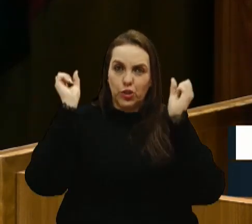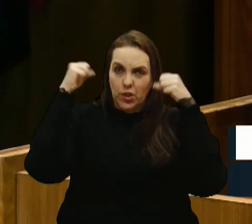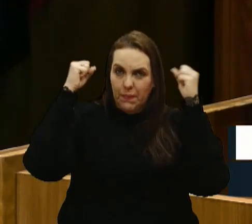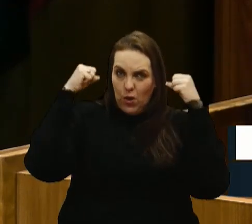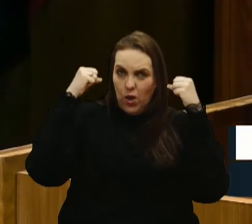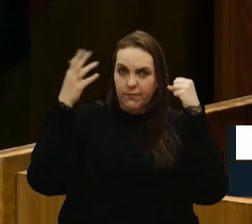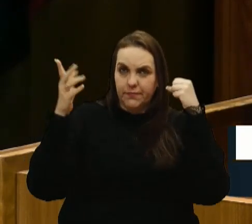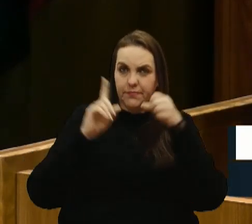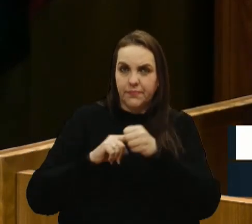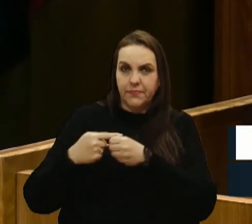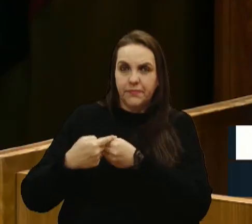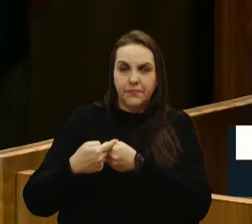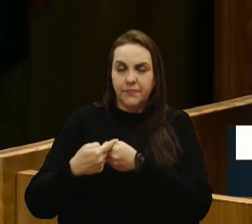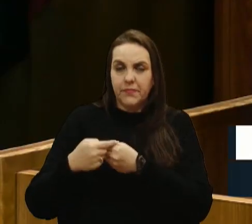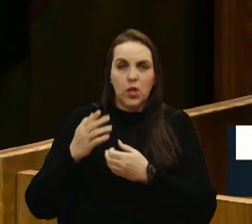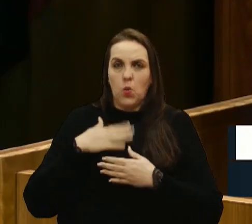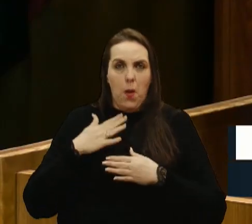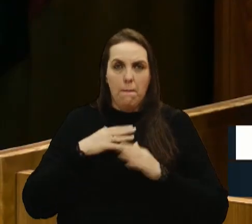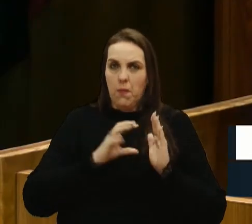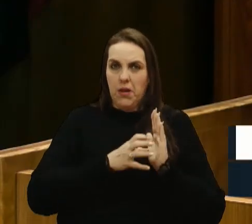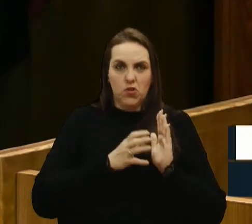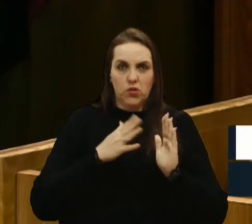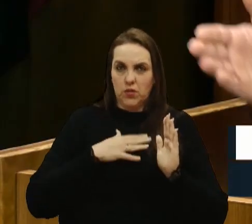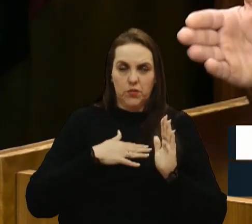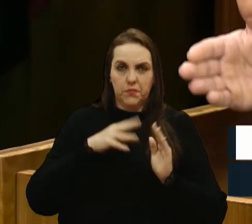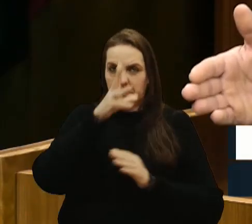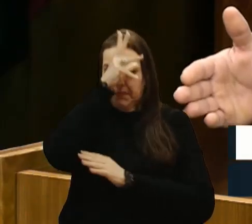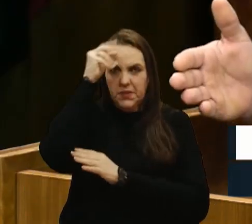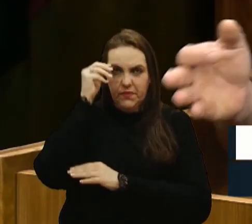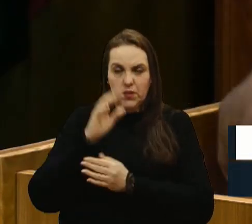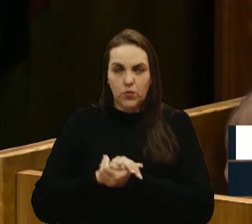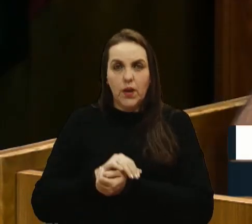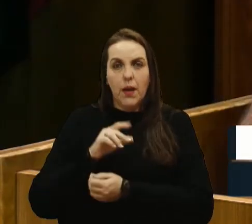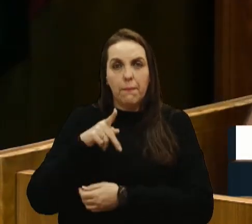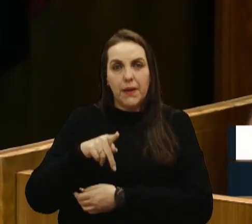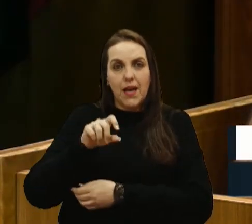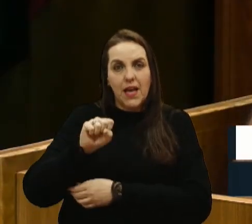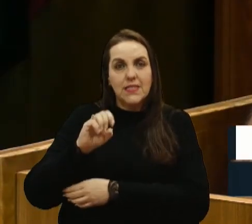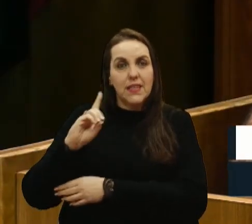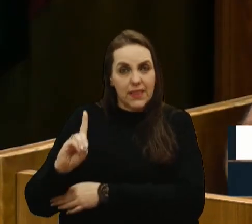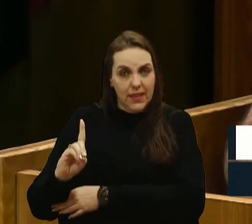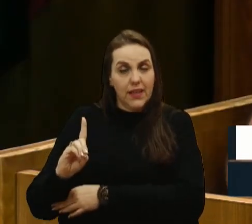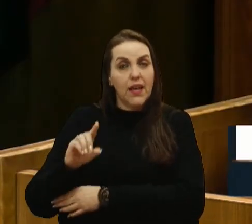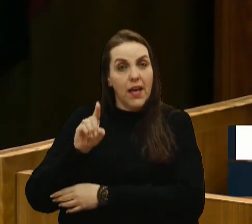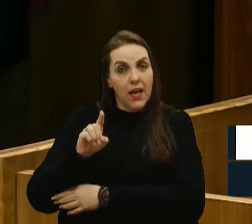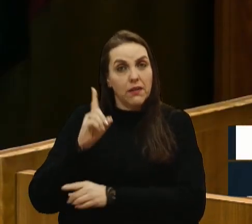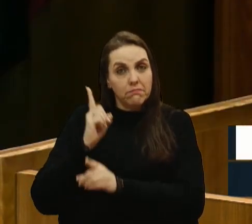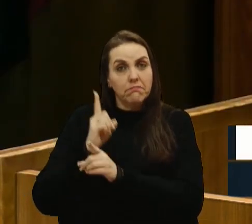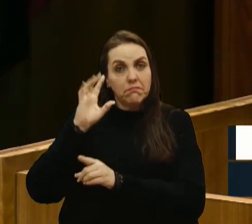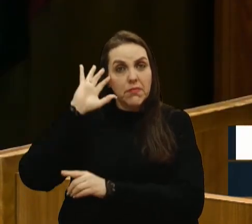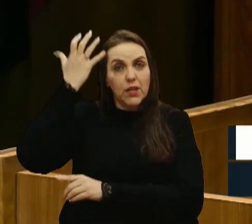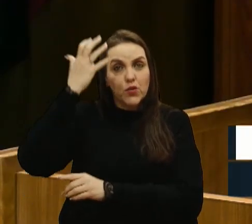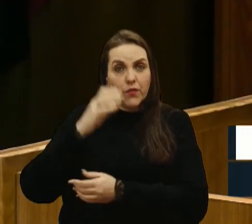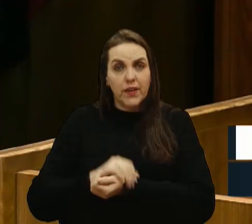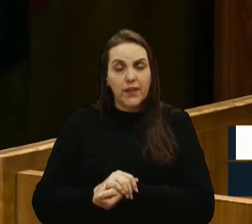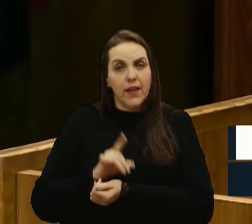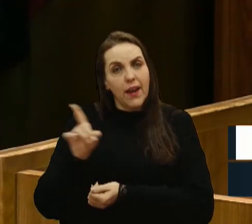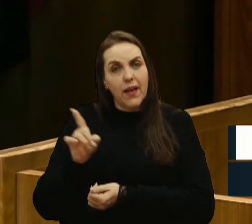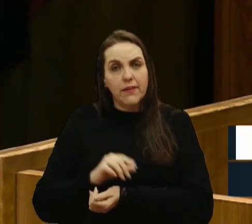Chapecó não é do meu partido, o prefeito, é do PSD, mas ele conseguiu encontrar uma solução.